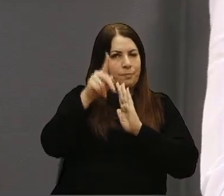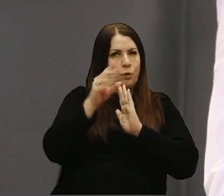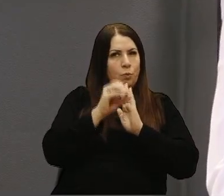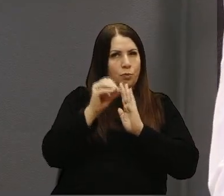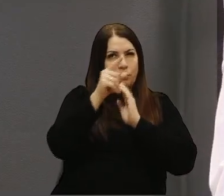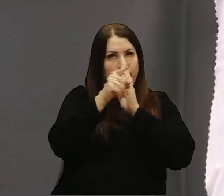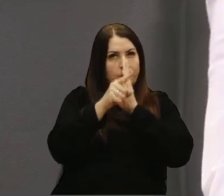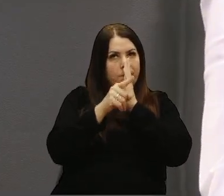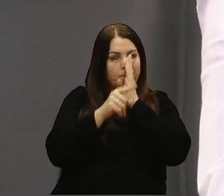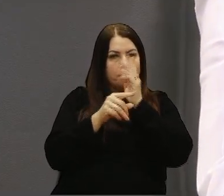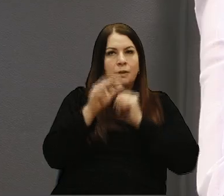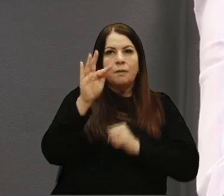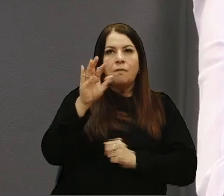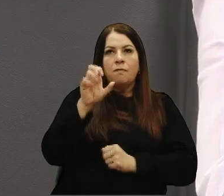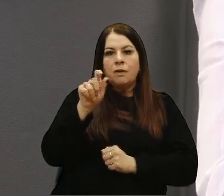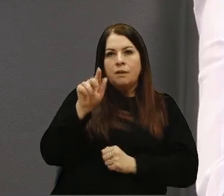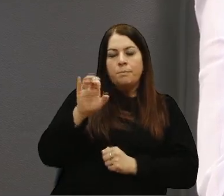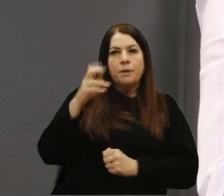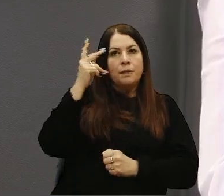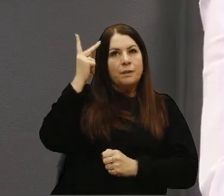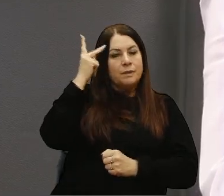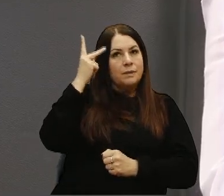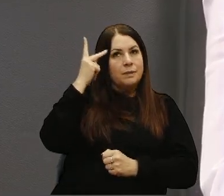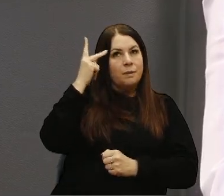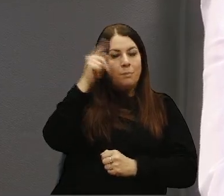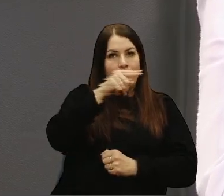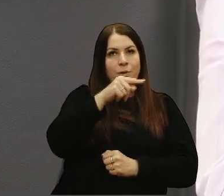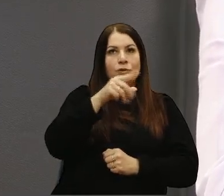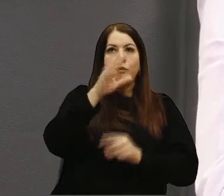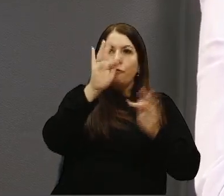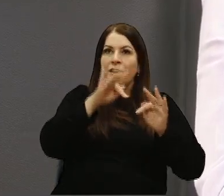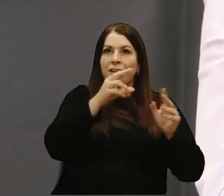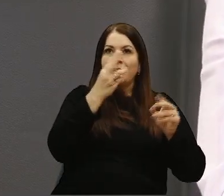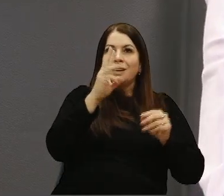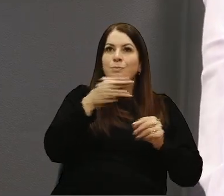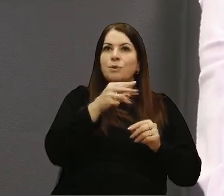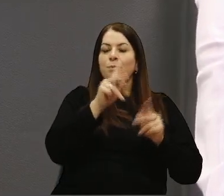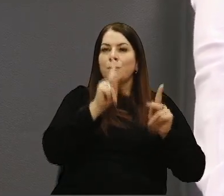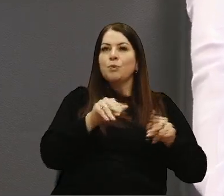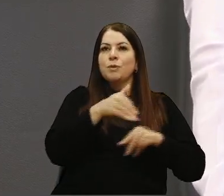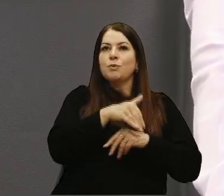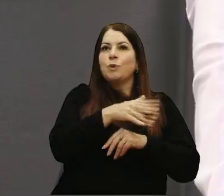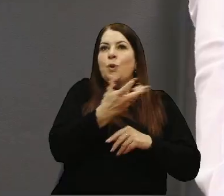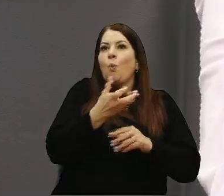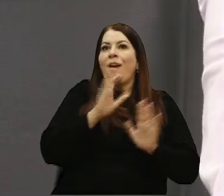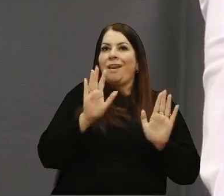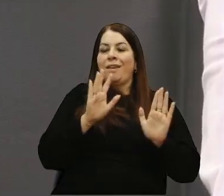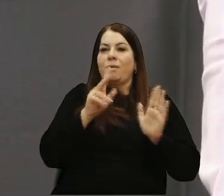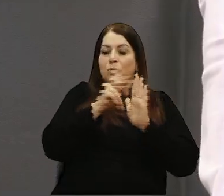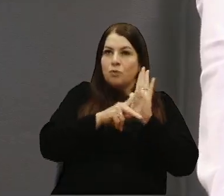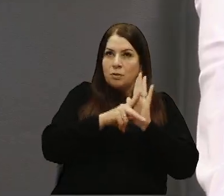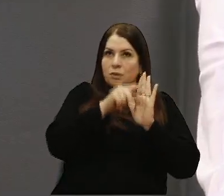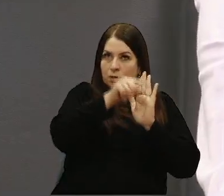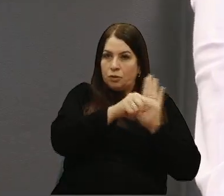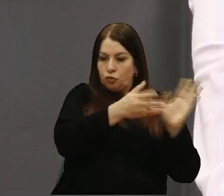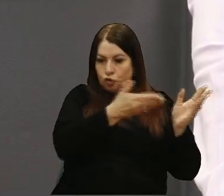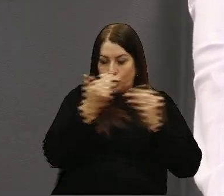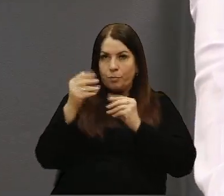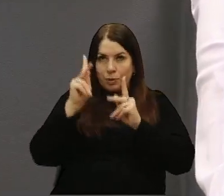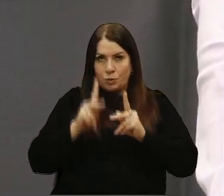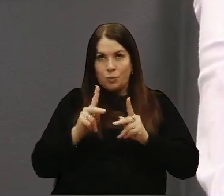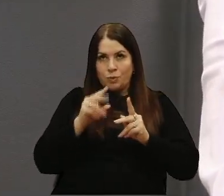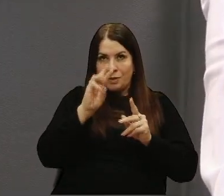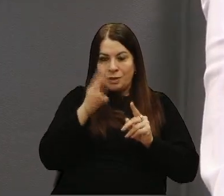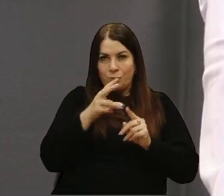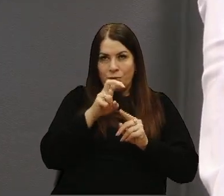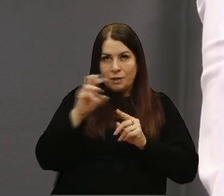do Felipe Sabará, em São Paulo, onde tirou 3.500 pessoas da rua. Mas o cara não quer sair da rua. No mesmo projeto Felipe Sabará, que tirou 3.500 pessoas,